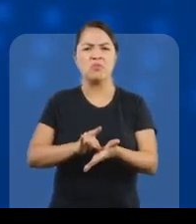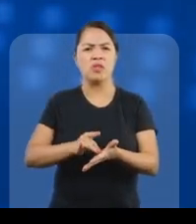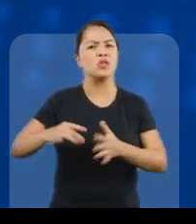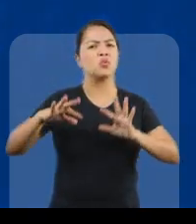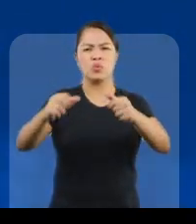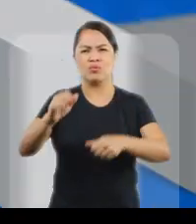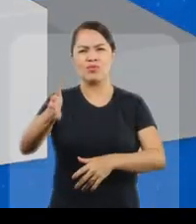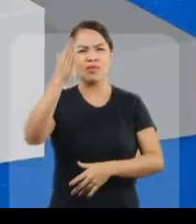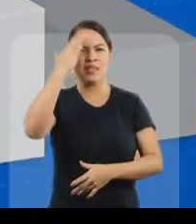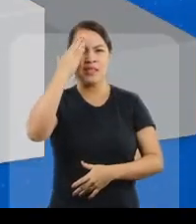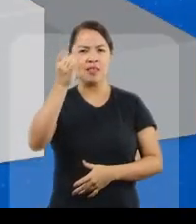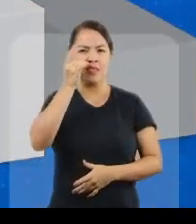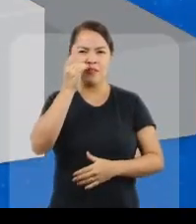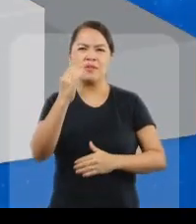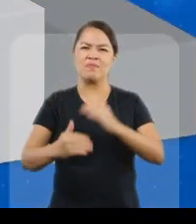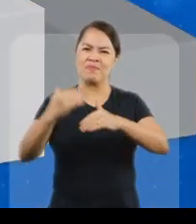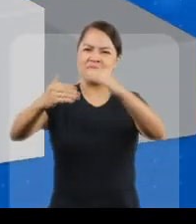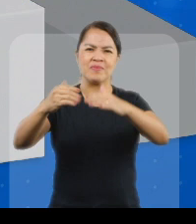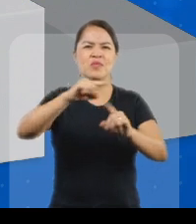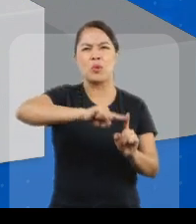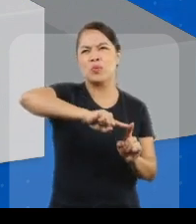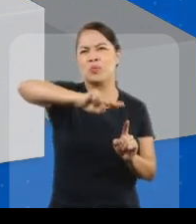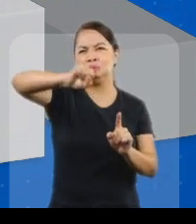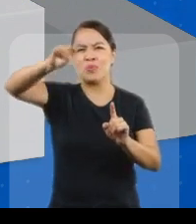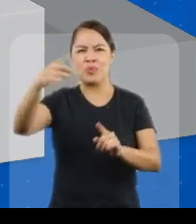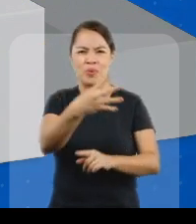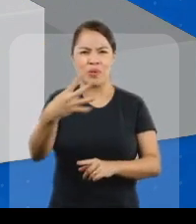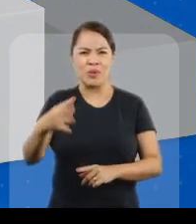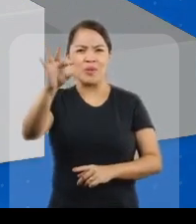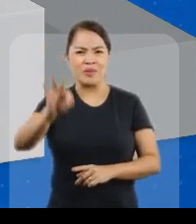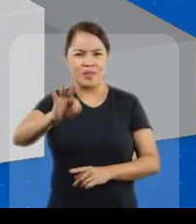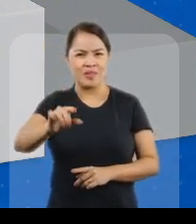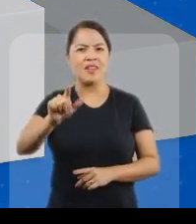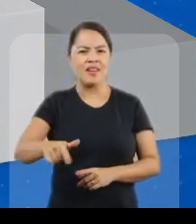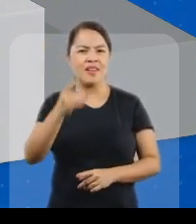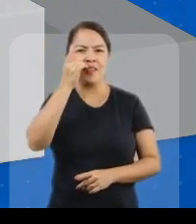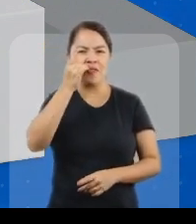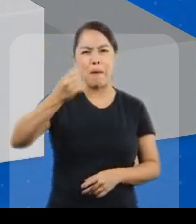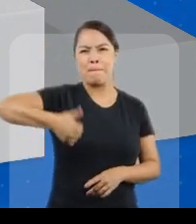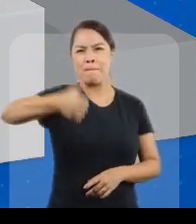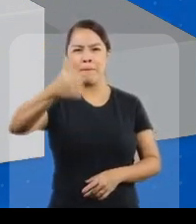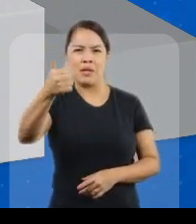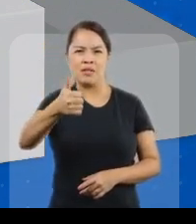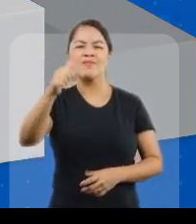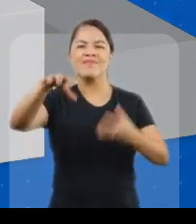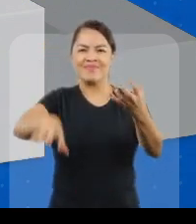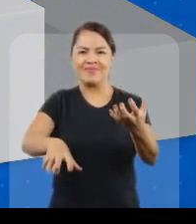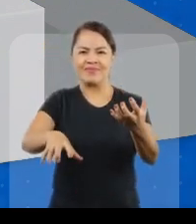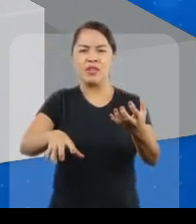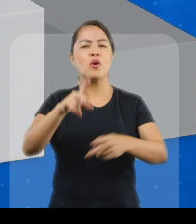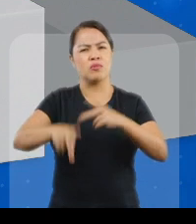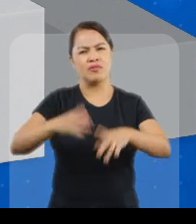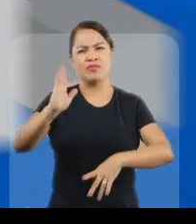confirma o que a rua já sabe. Davi cresce e segue mais líder do que nunca com 44%. É Davi isolado na liderança pelo